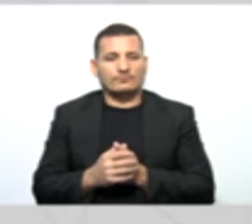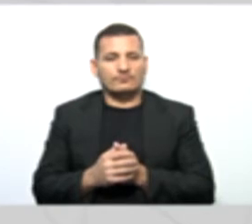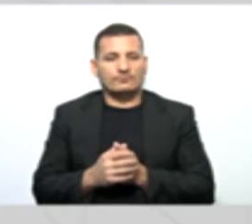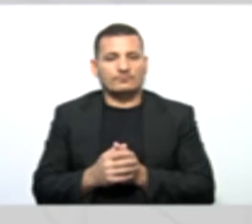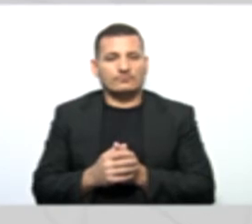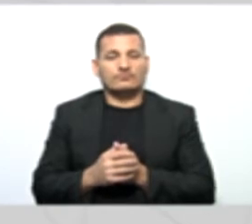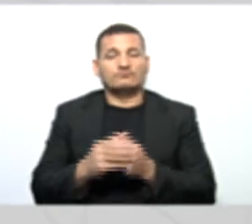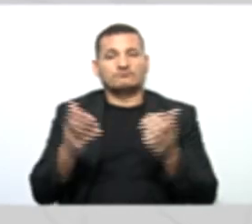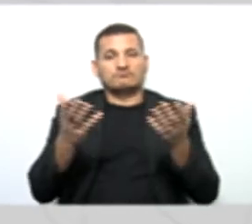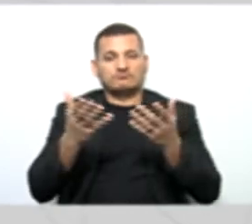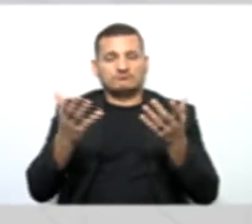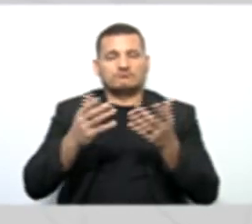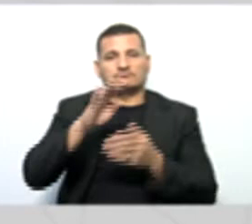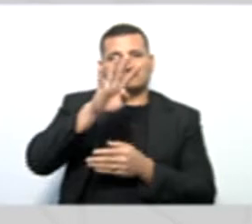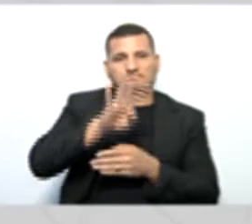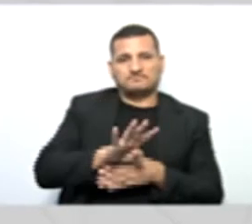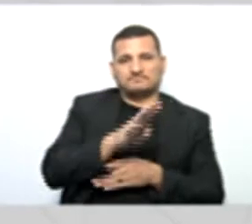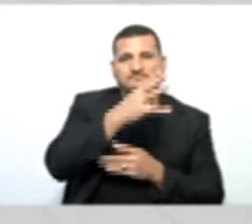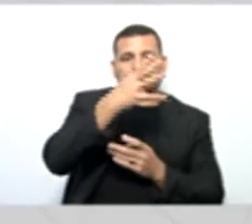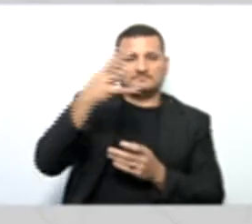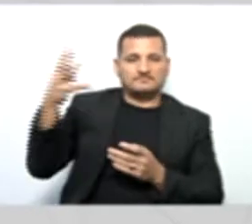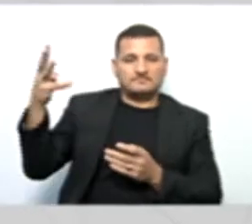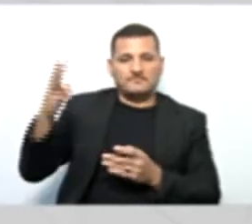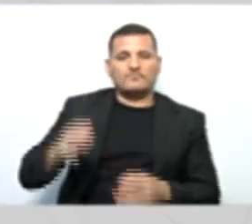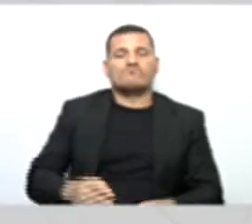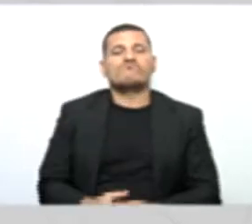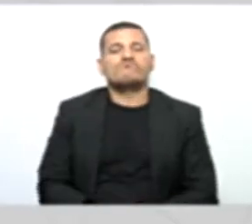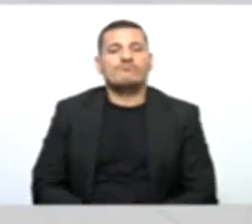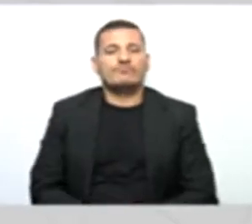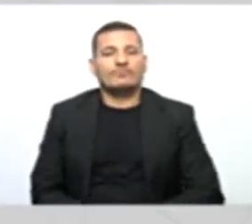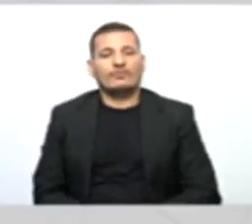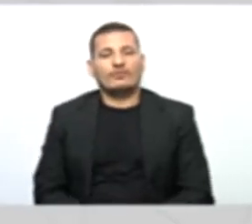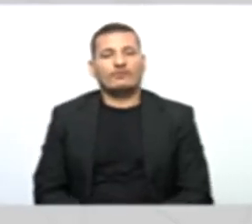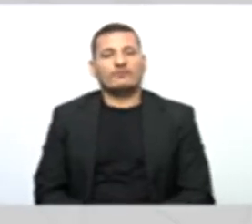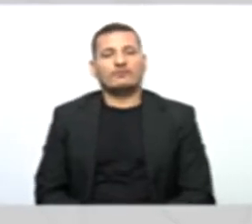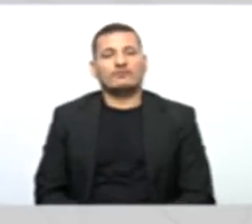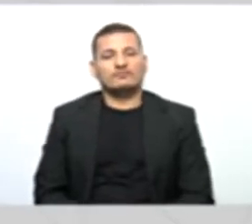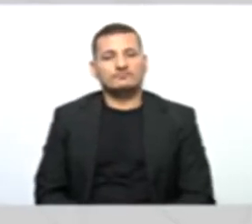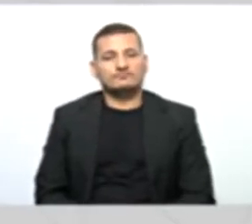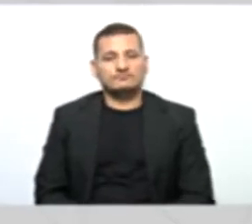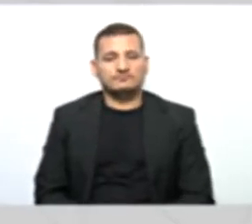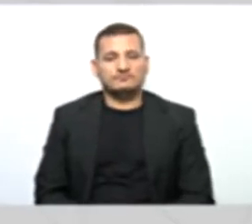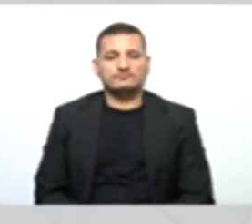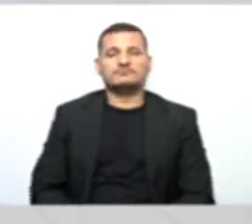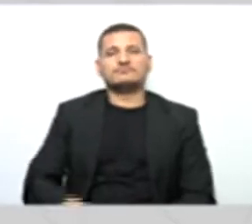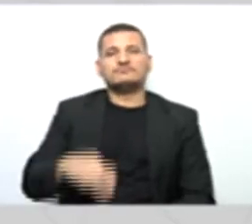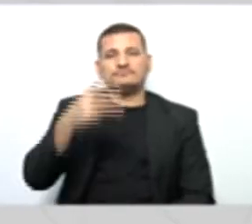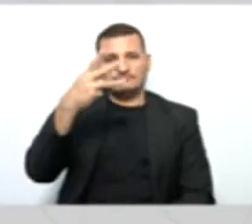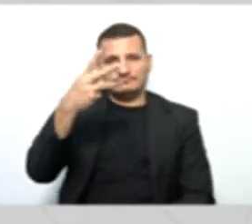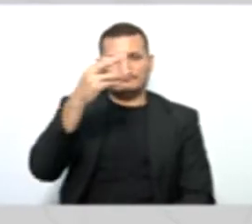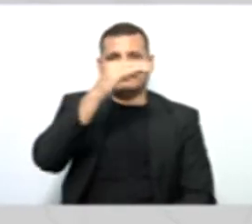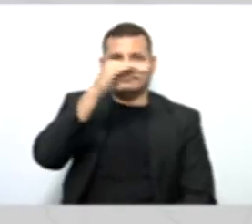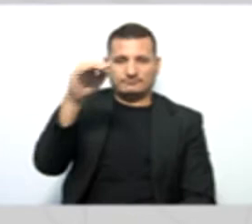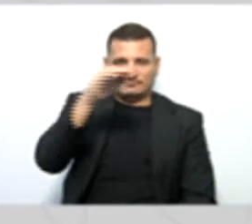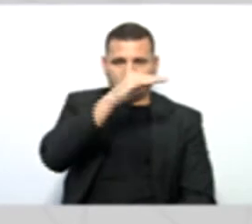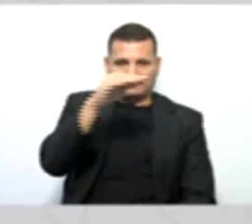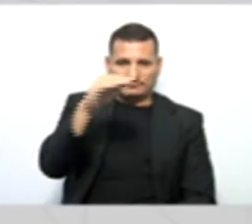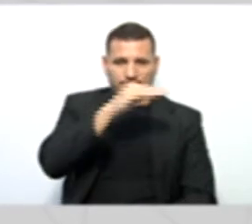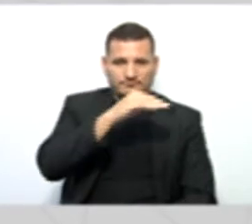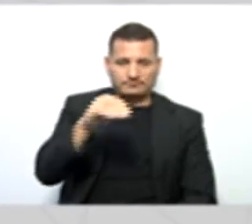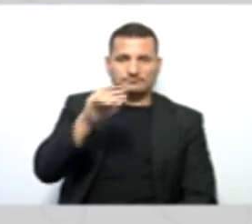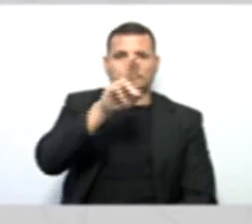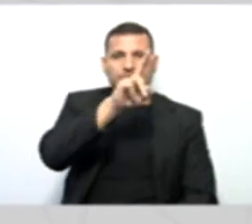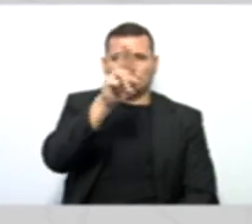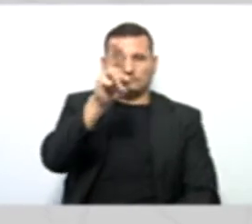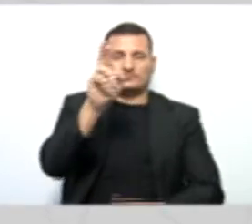Nossa tabelinha, desde o começo, dividida em três partes, e o nome da nossa